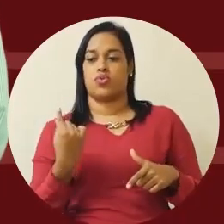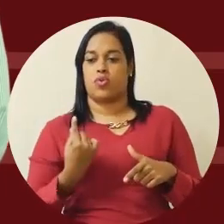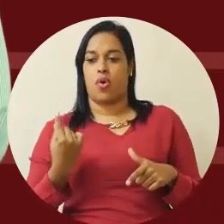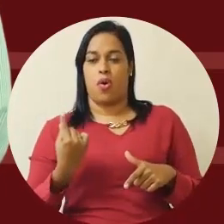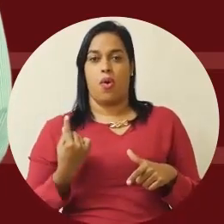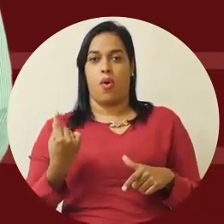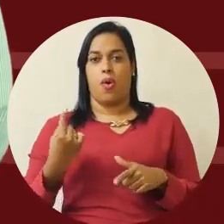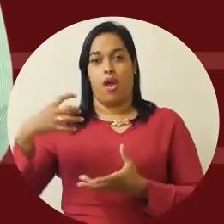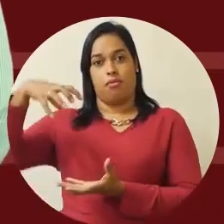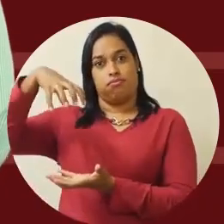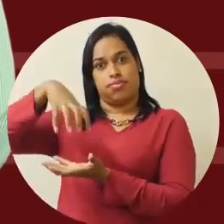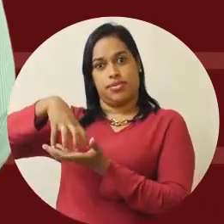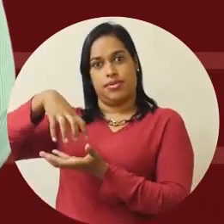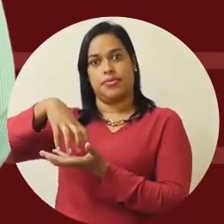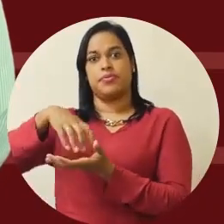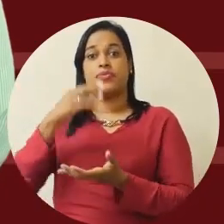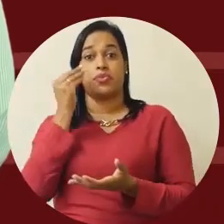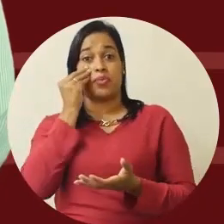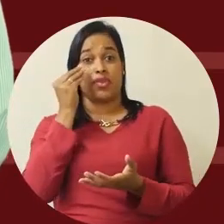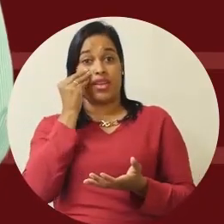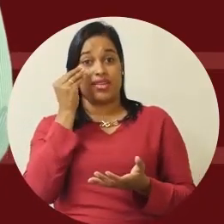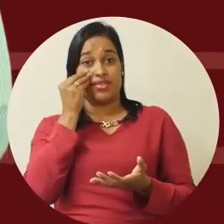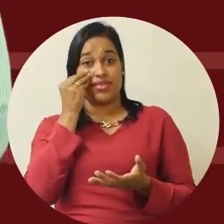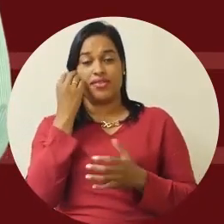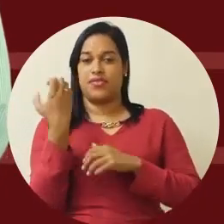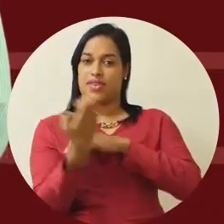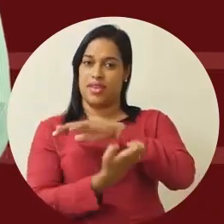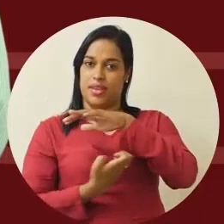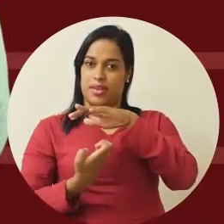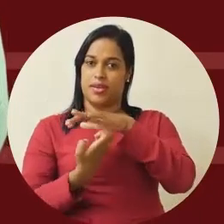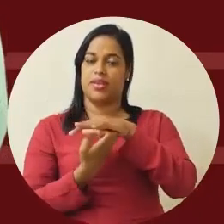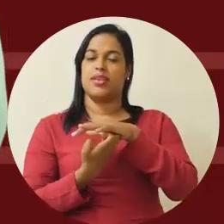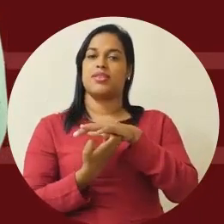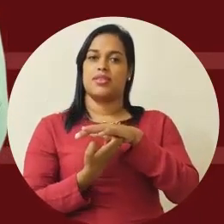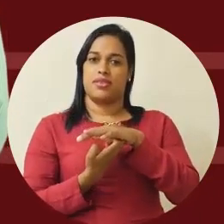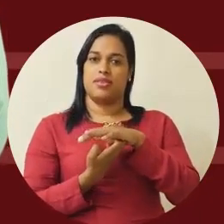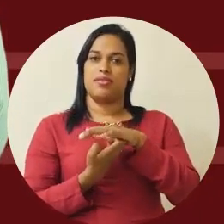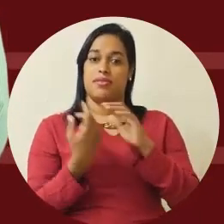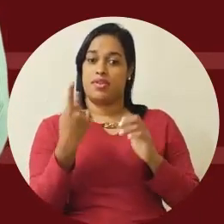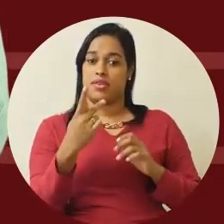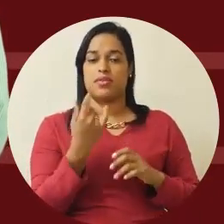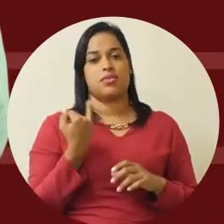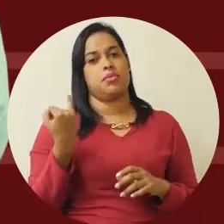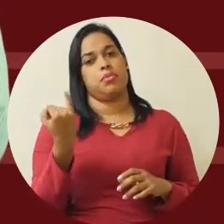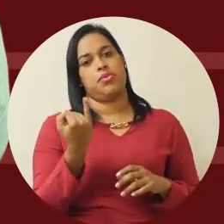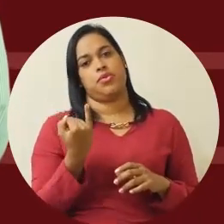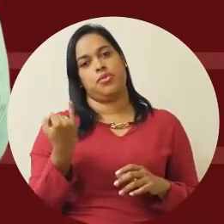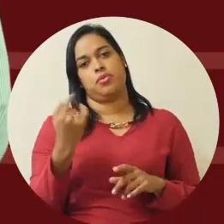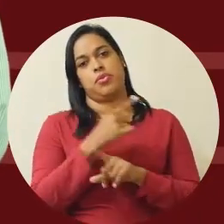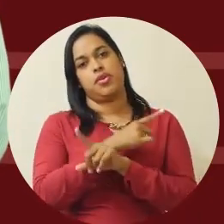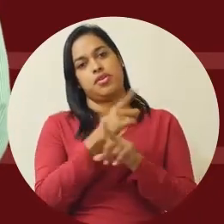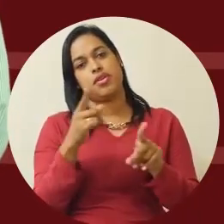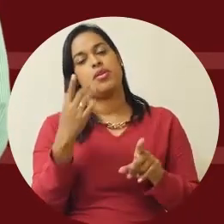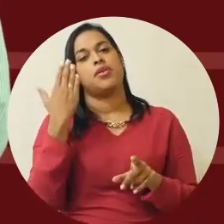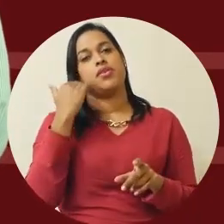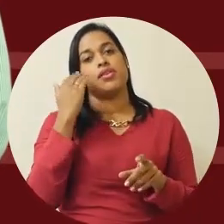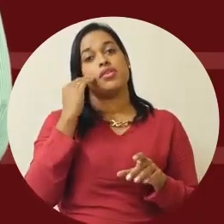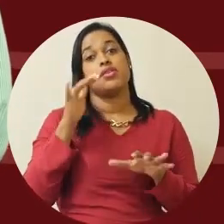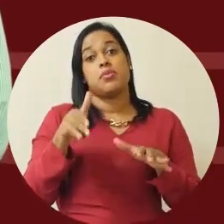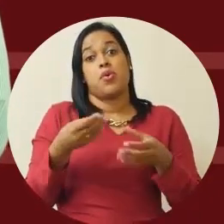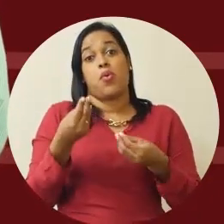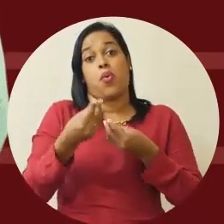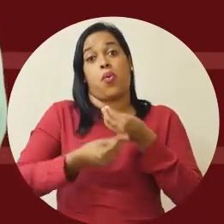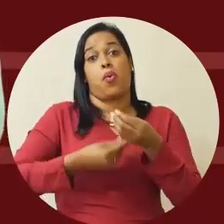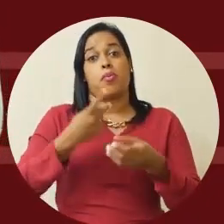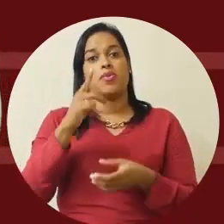em uma posição específica da empresa isso é fundamental pra você define o tamanho do terreno